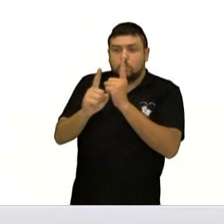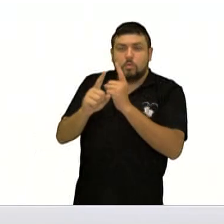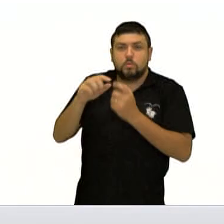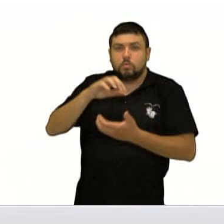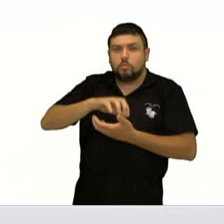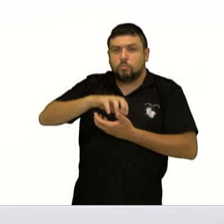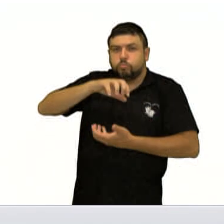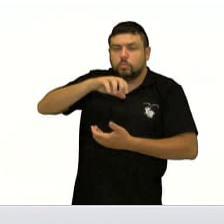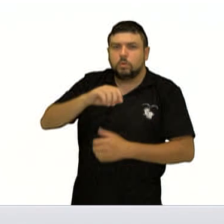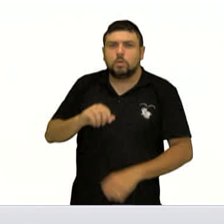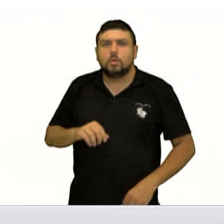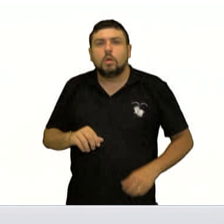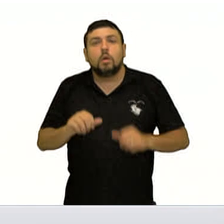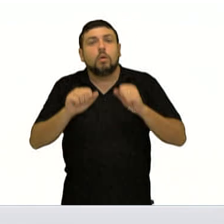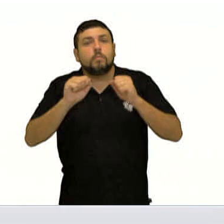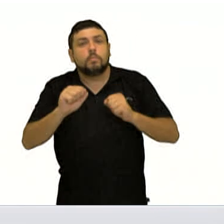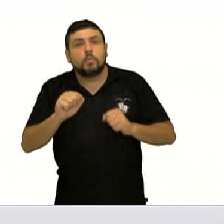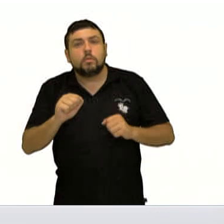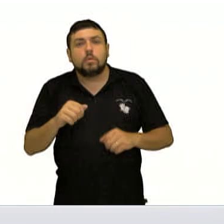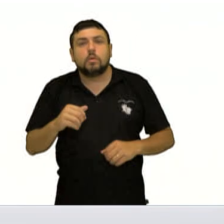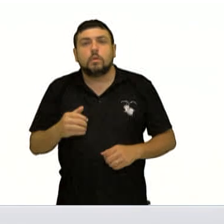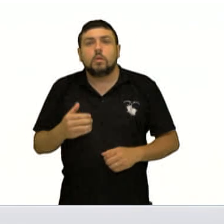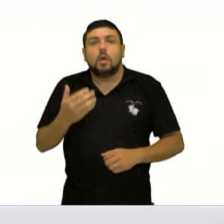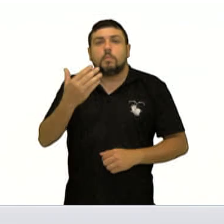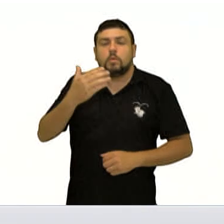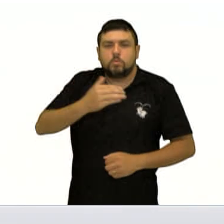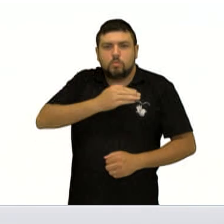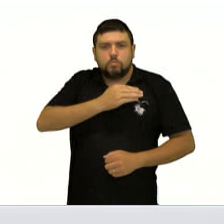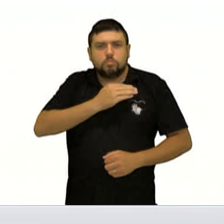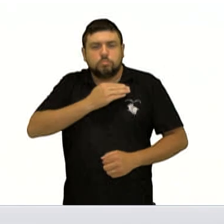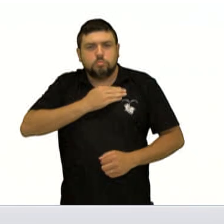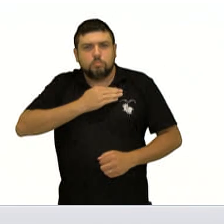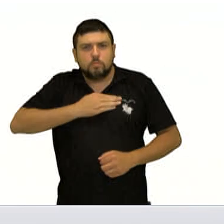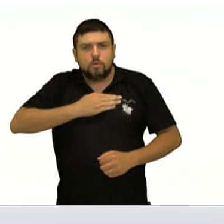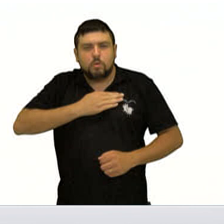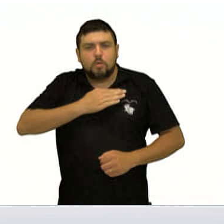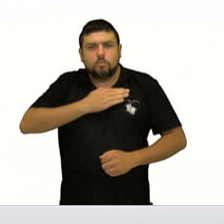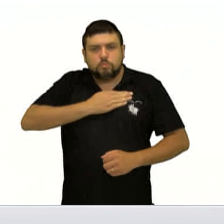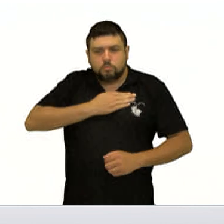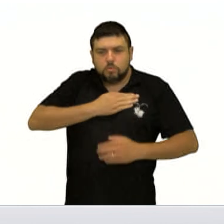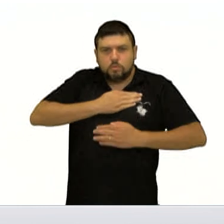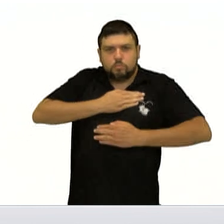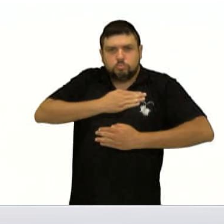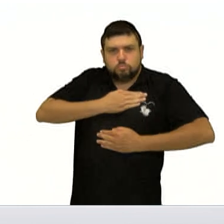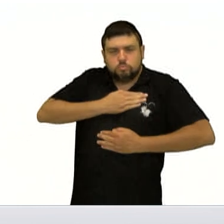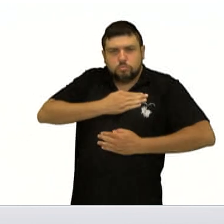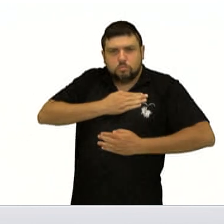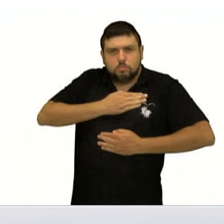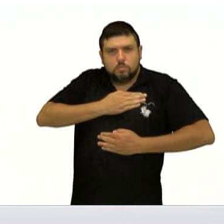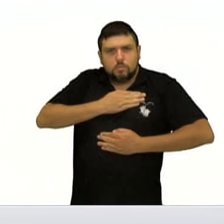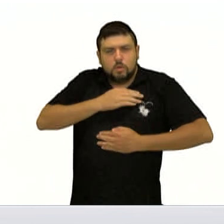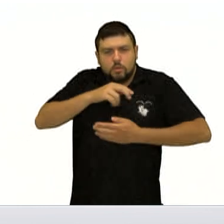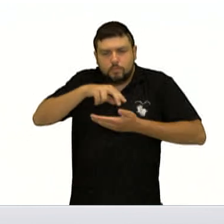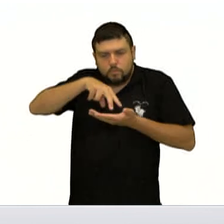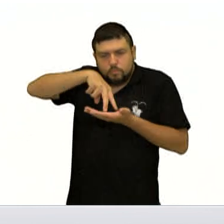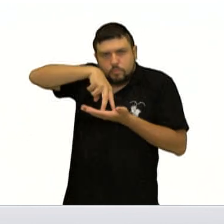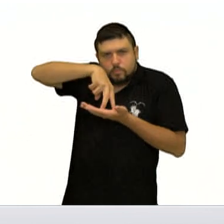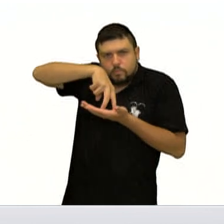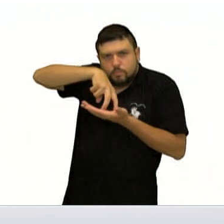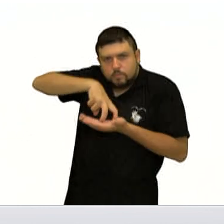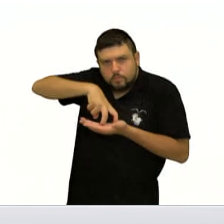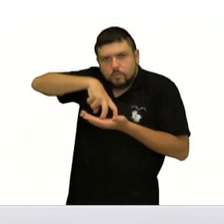uma mão no peito e outra na barriga, dobrando as pernas levemente, quase como uma reverência,